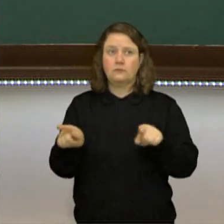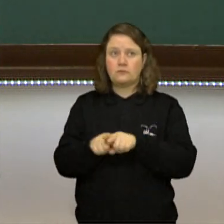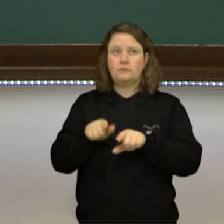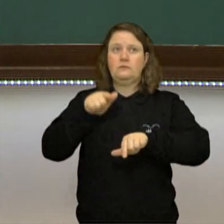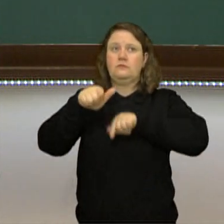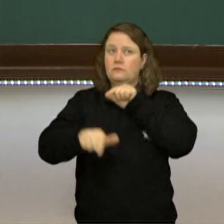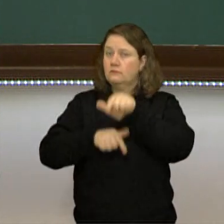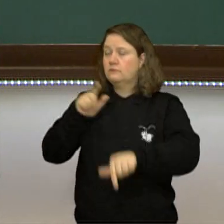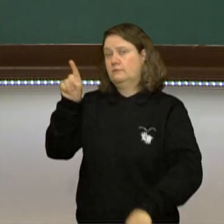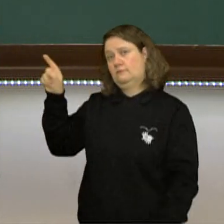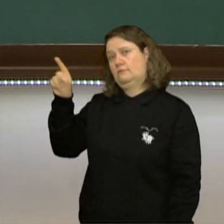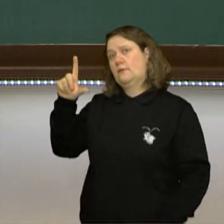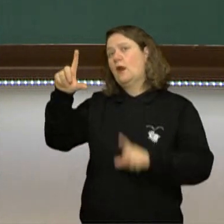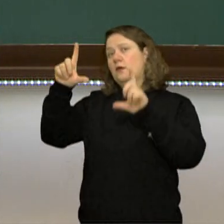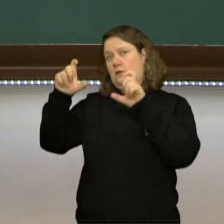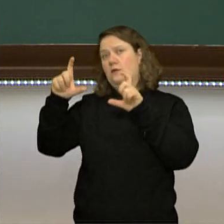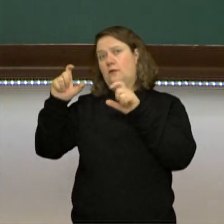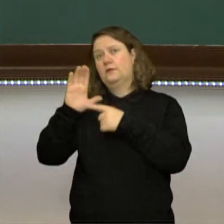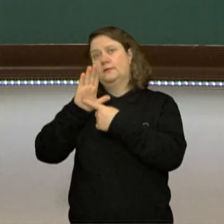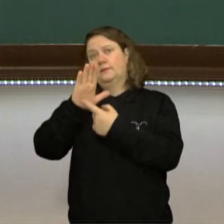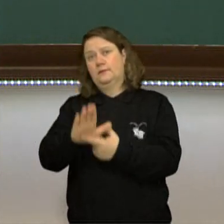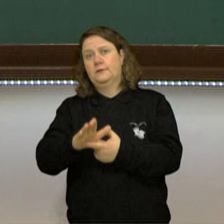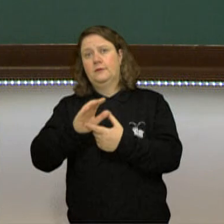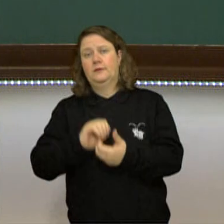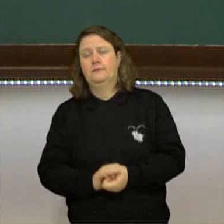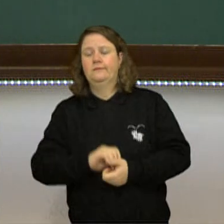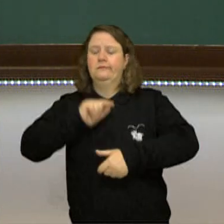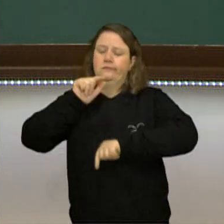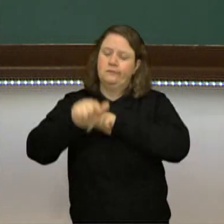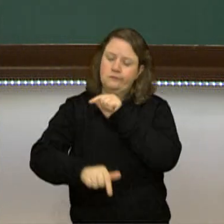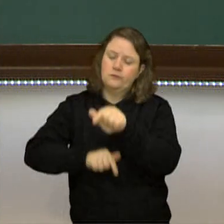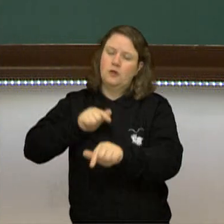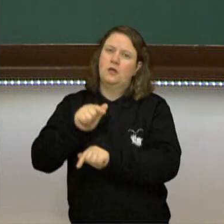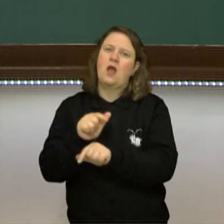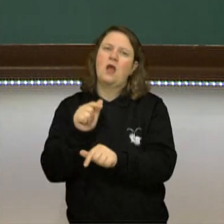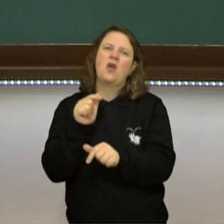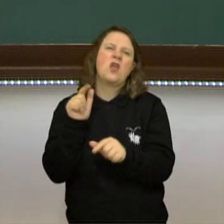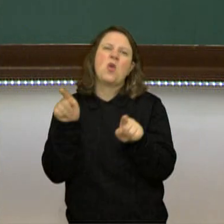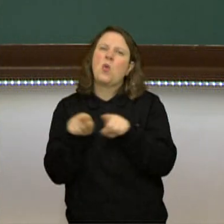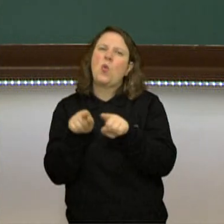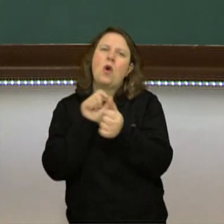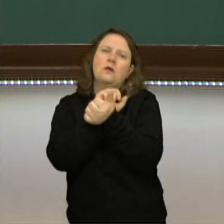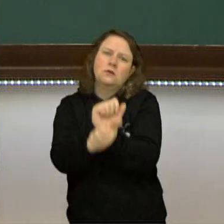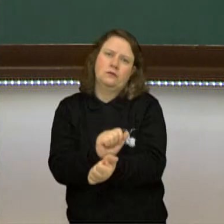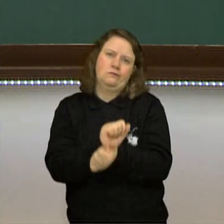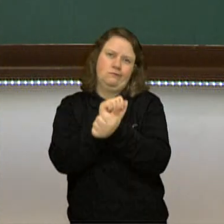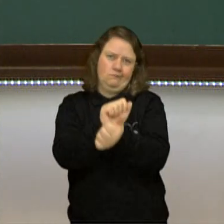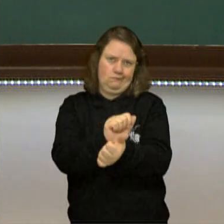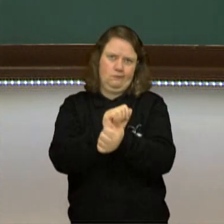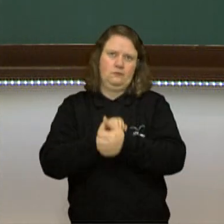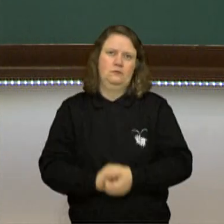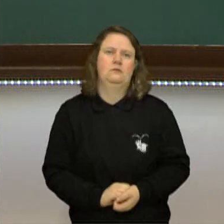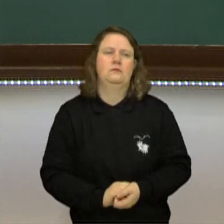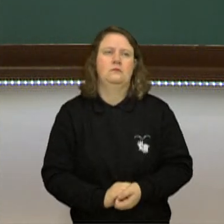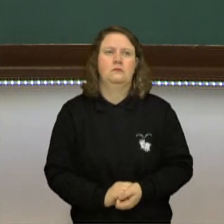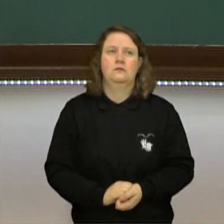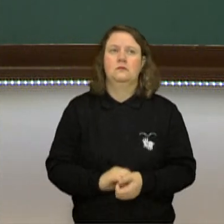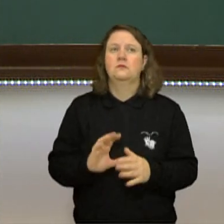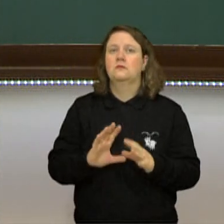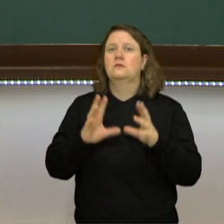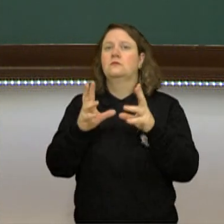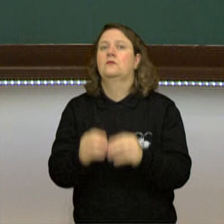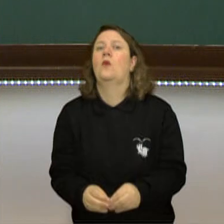no Mar Branco. Tá? Então você tem tudo isso aí imposto pelo Stalin. Tá? Só que, como tudo na